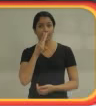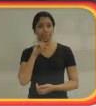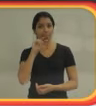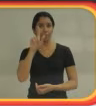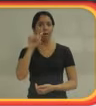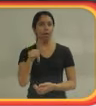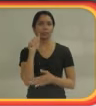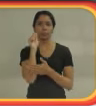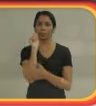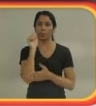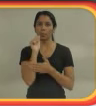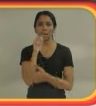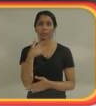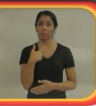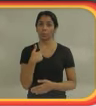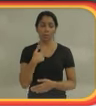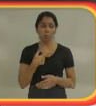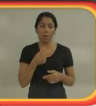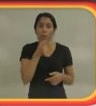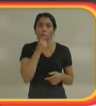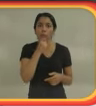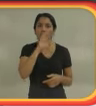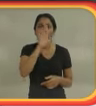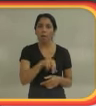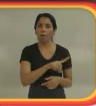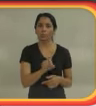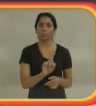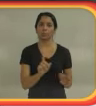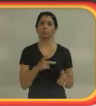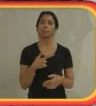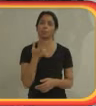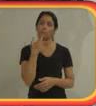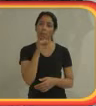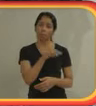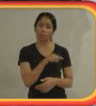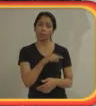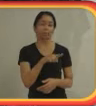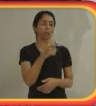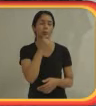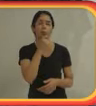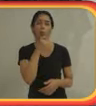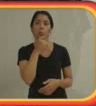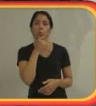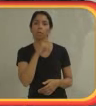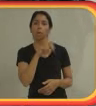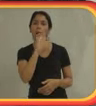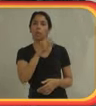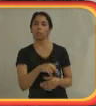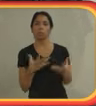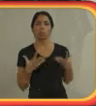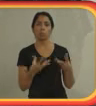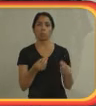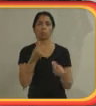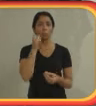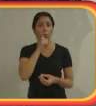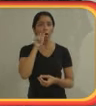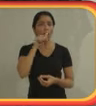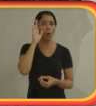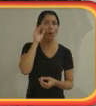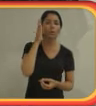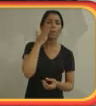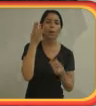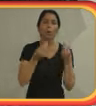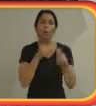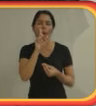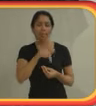Lívia é muito ciumenta, né? E olha que eu não dou motivo nenhum pra ela. Mas eu falo pra ele que apesar dele não dar motivo, tem muita mulher que é